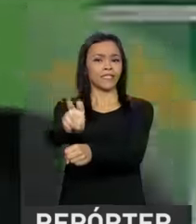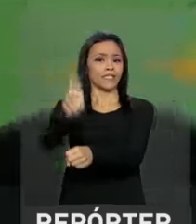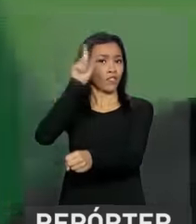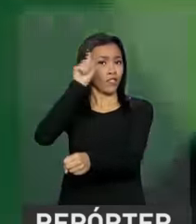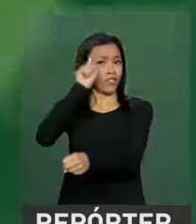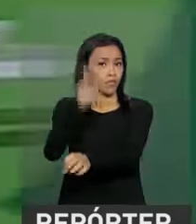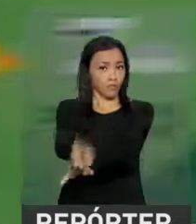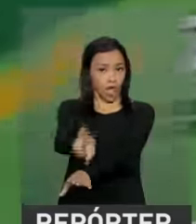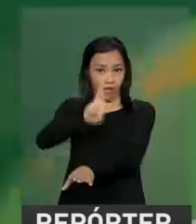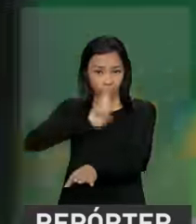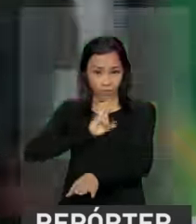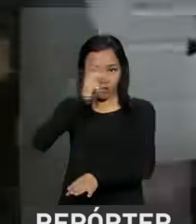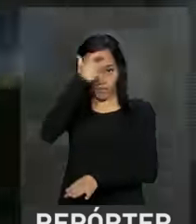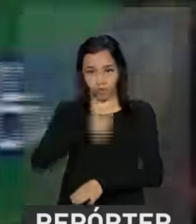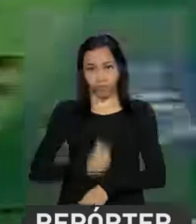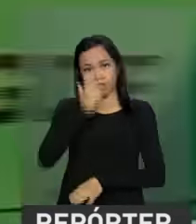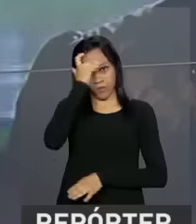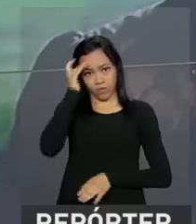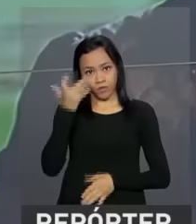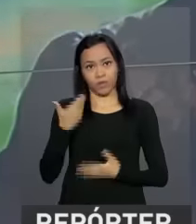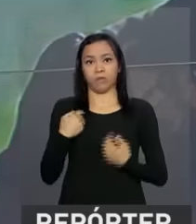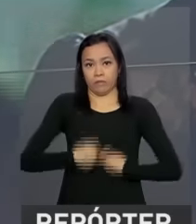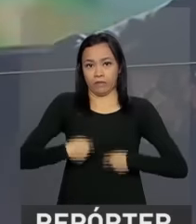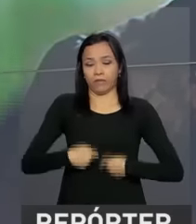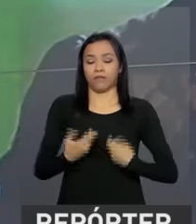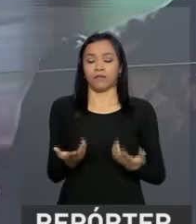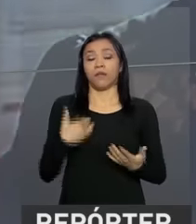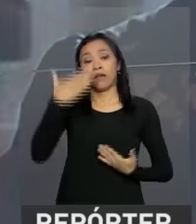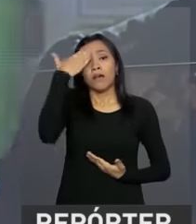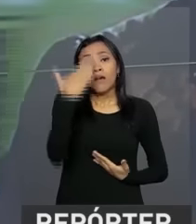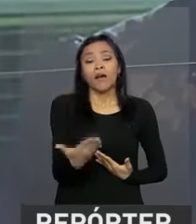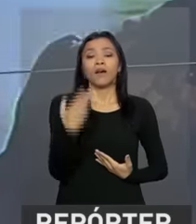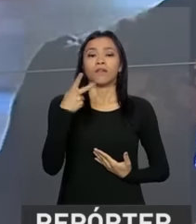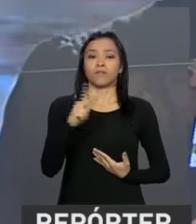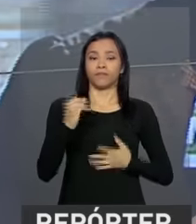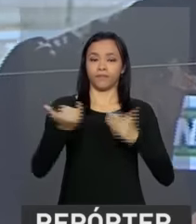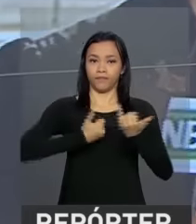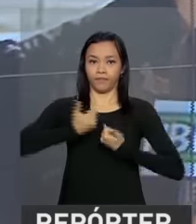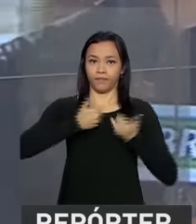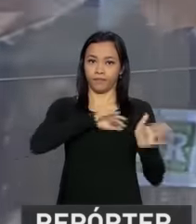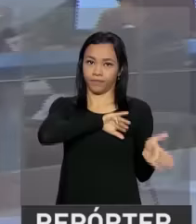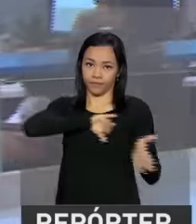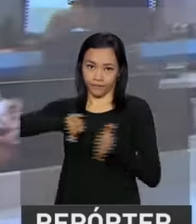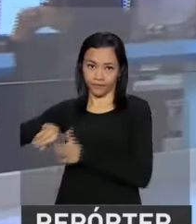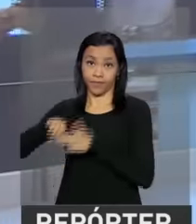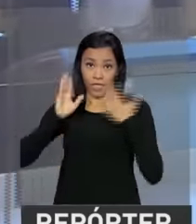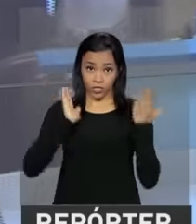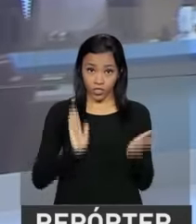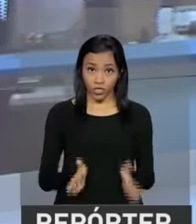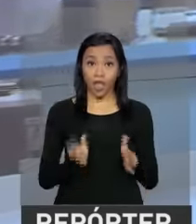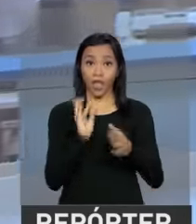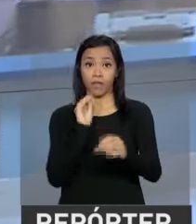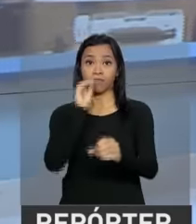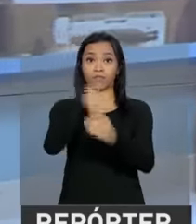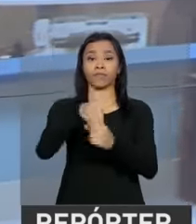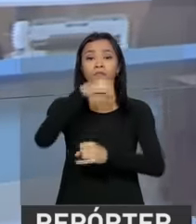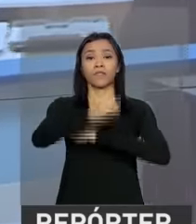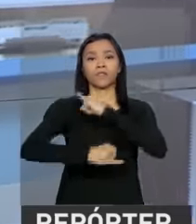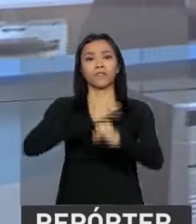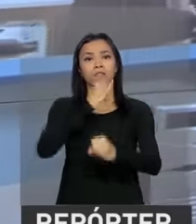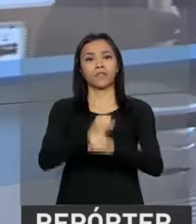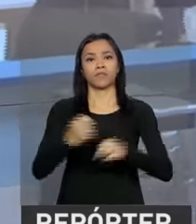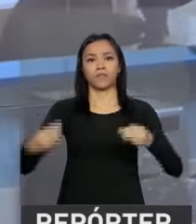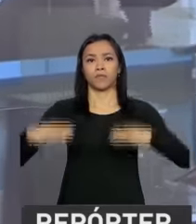para para esse segurado Renata Obrigada Gabriela pelas suas informações e já está no site do Ministério do Trabalho